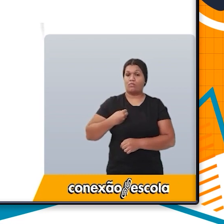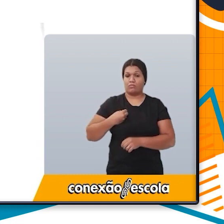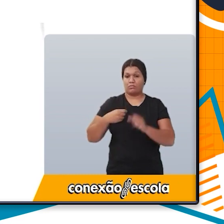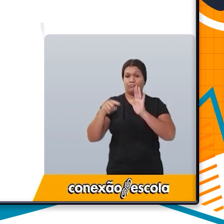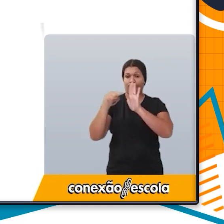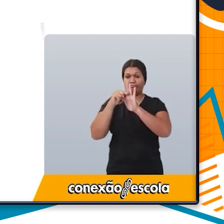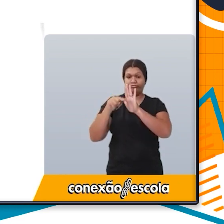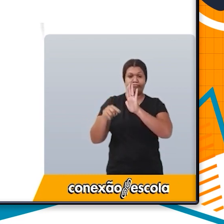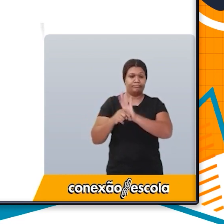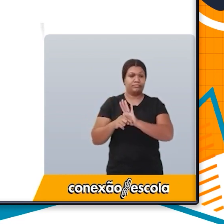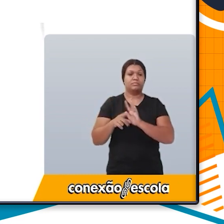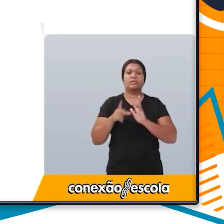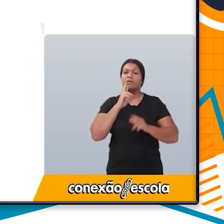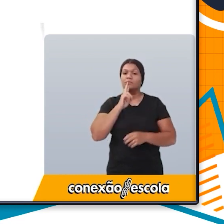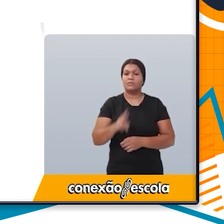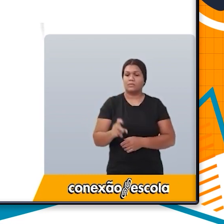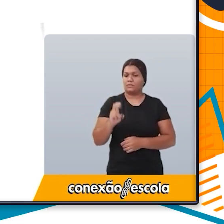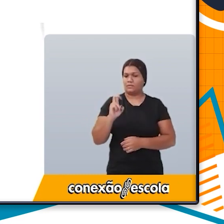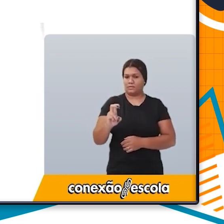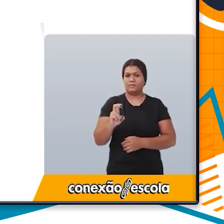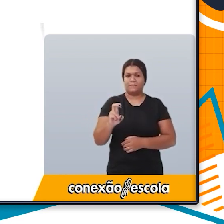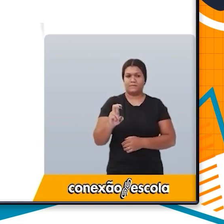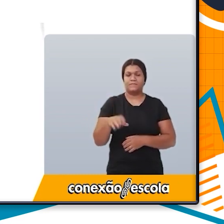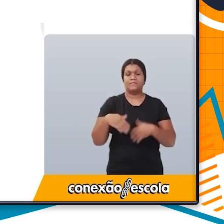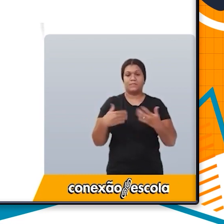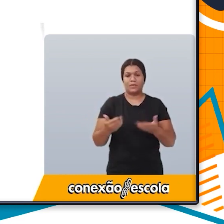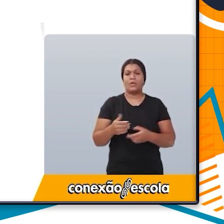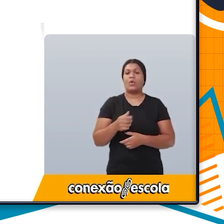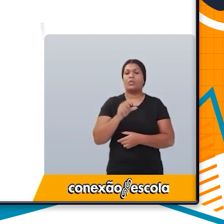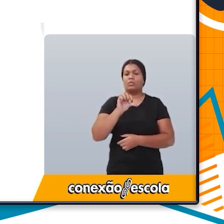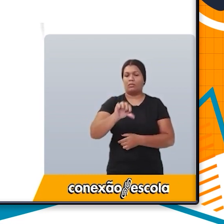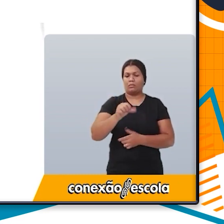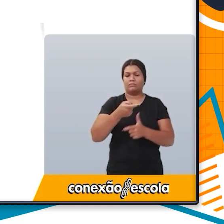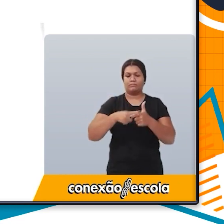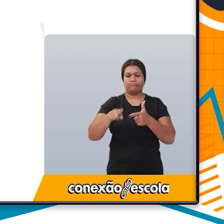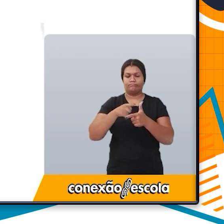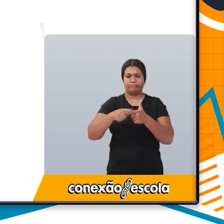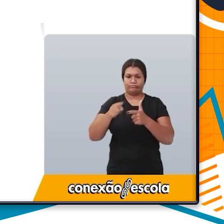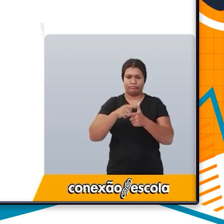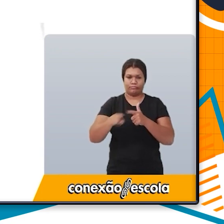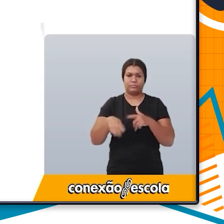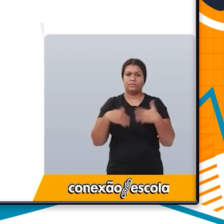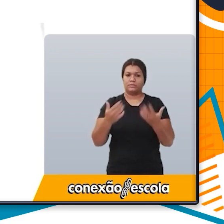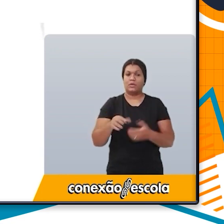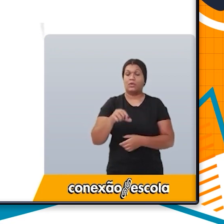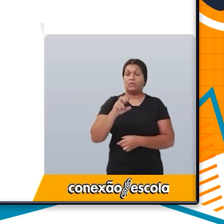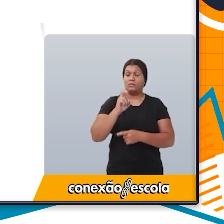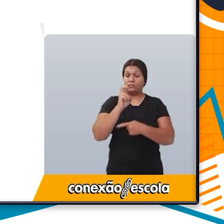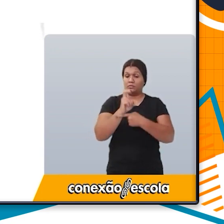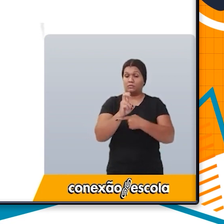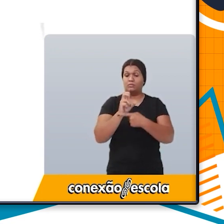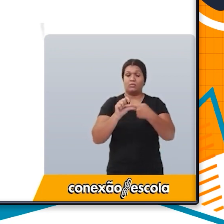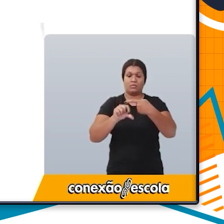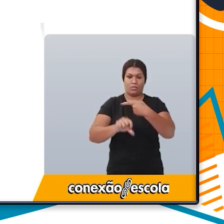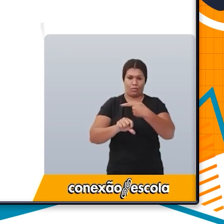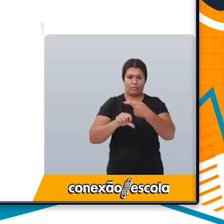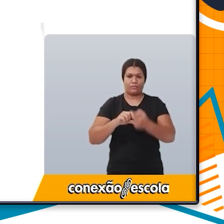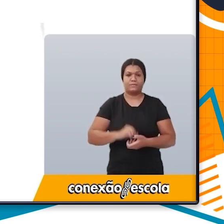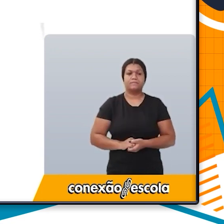esse igual a 5. O 9 vai dividir, então x igual a 5